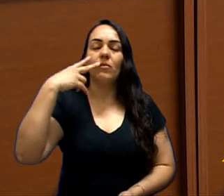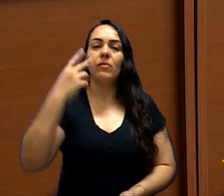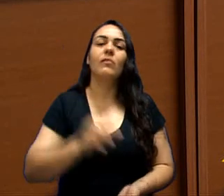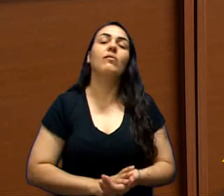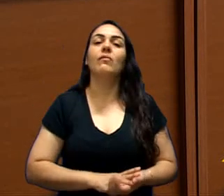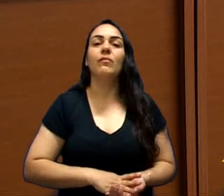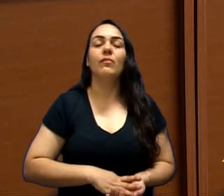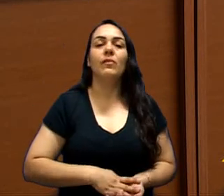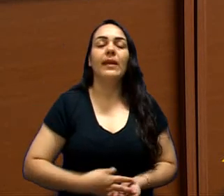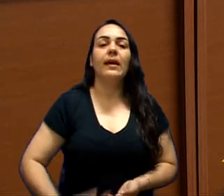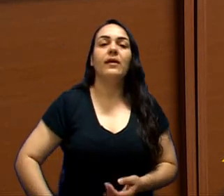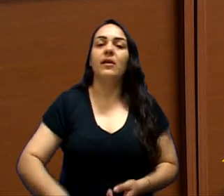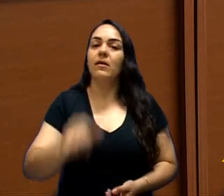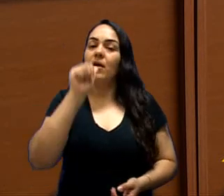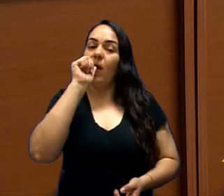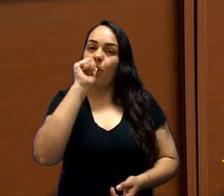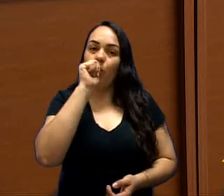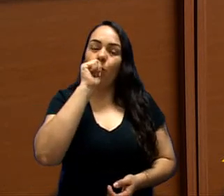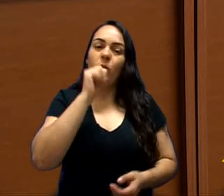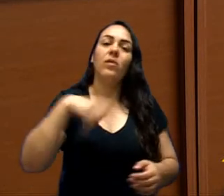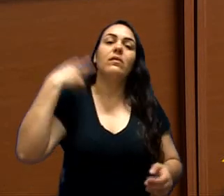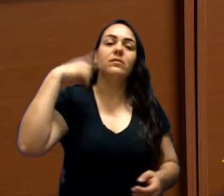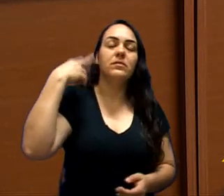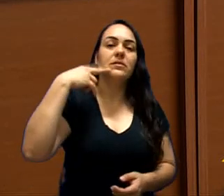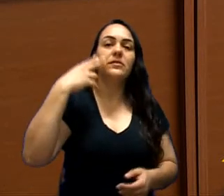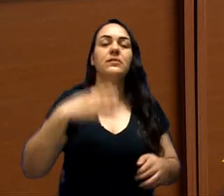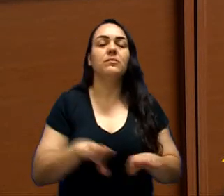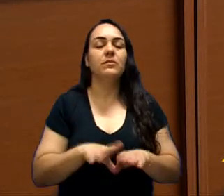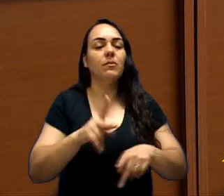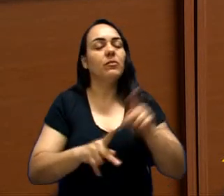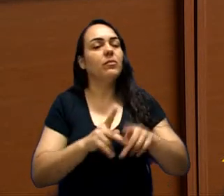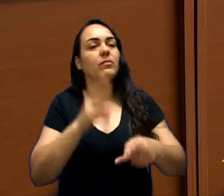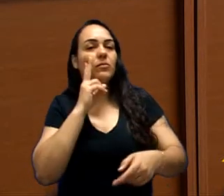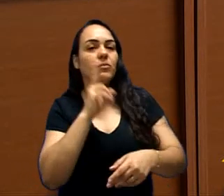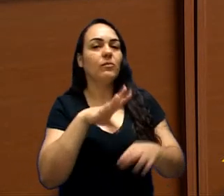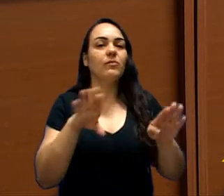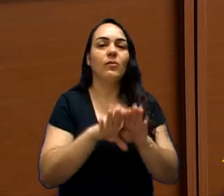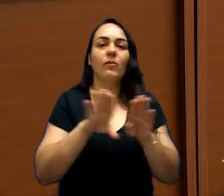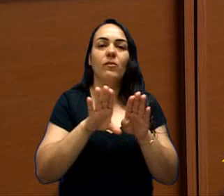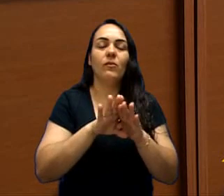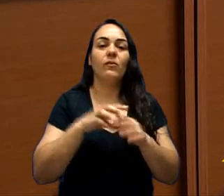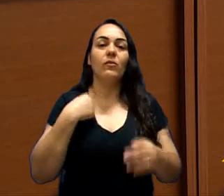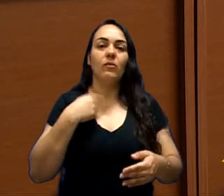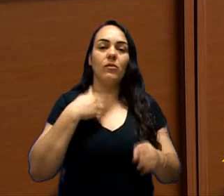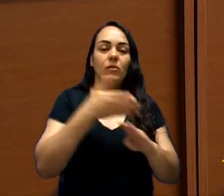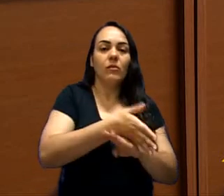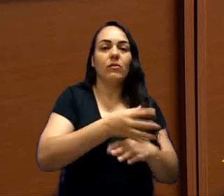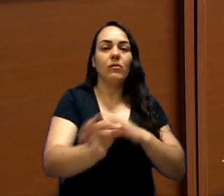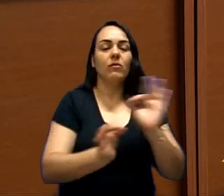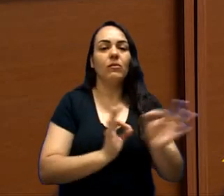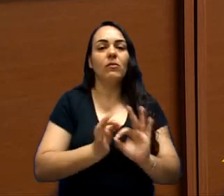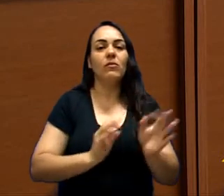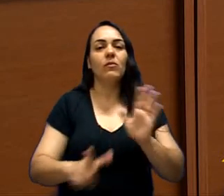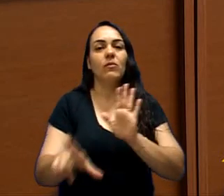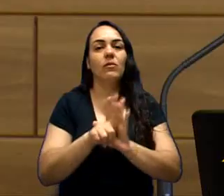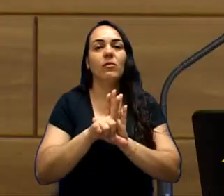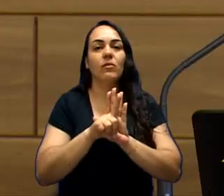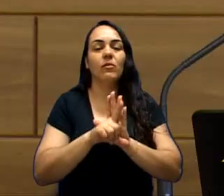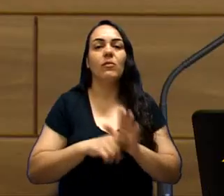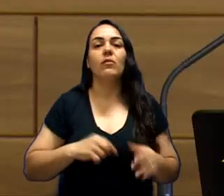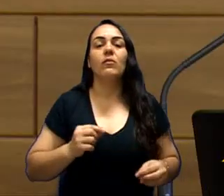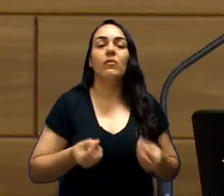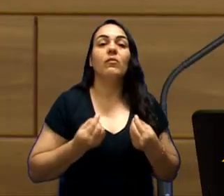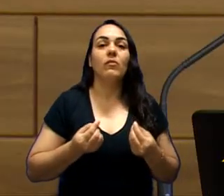Silvano, bom dia, vereadores e vereadoras, população que nos acompanha. Eu estou entrando com um projeto de lei para